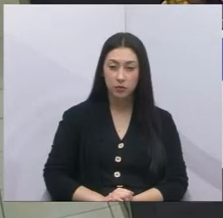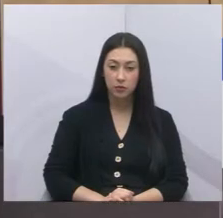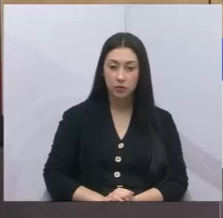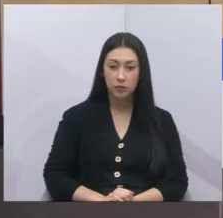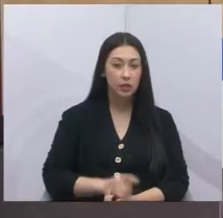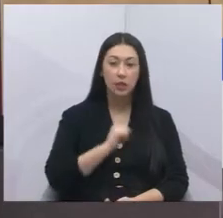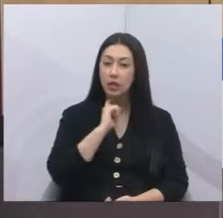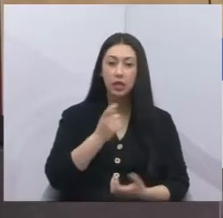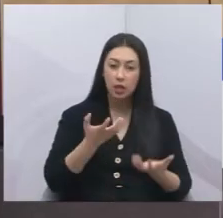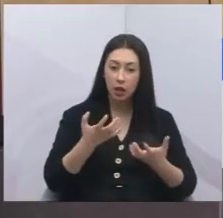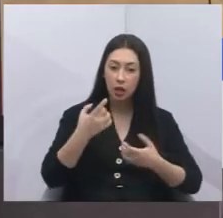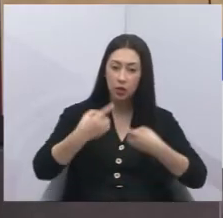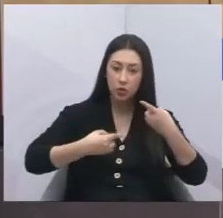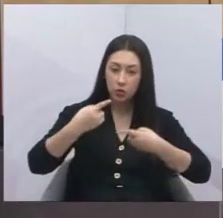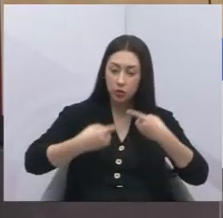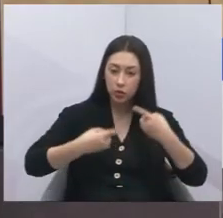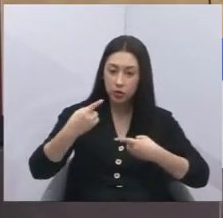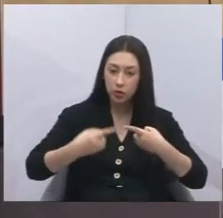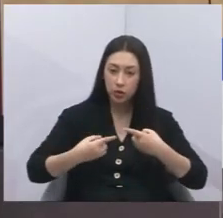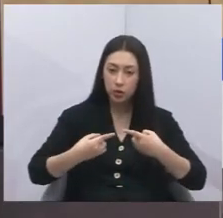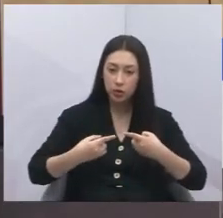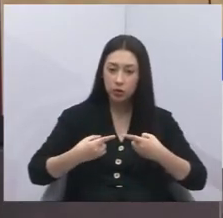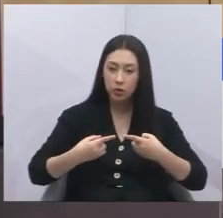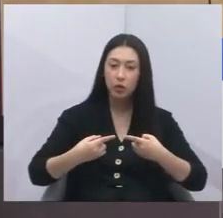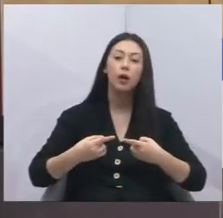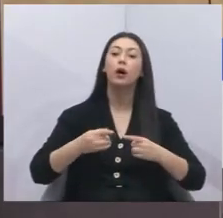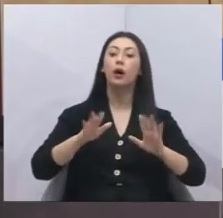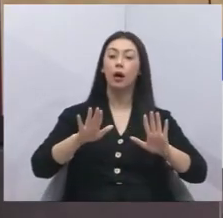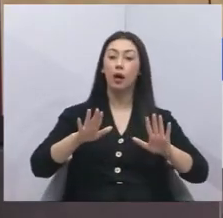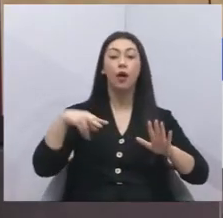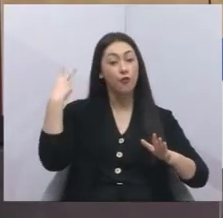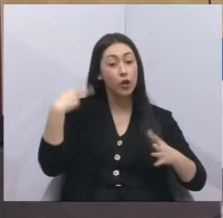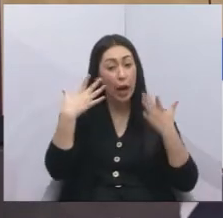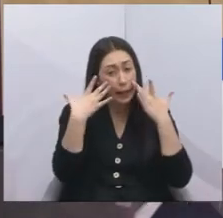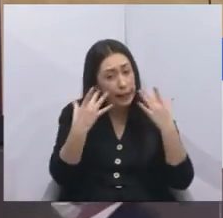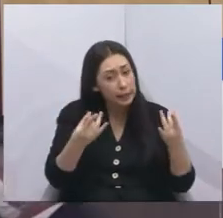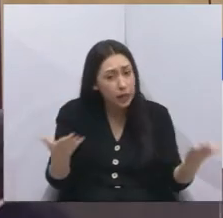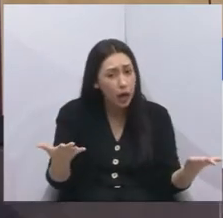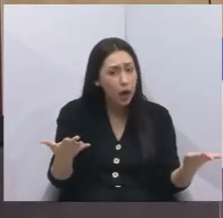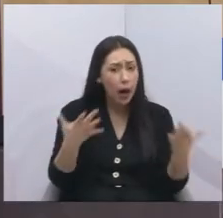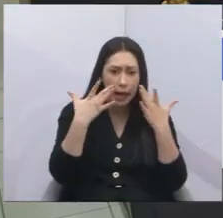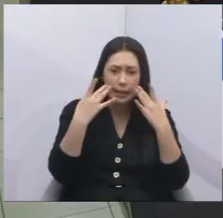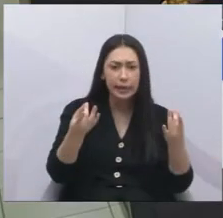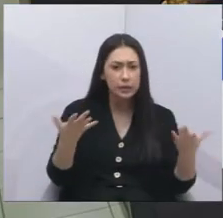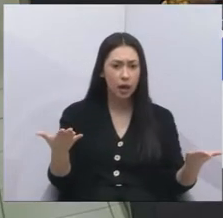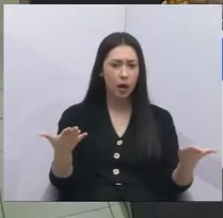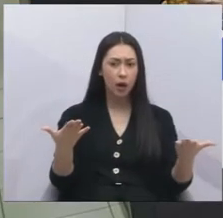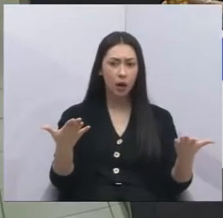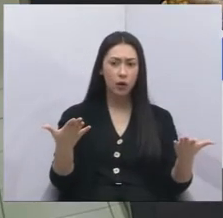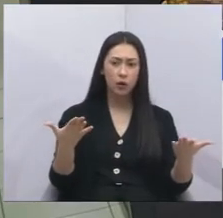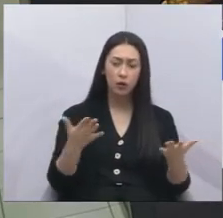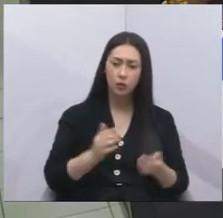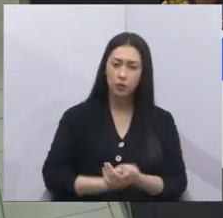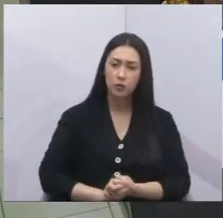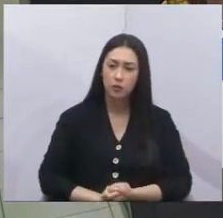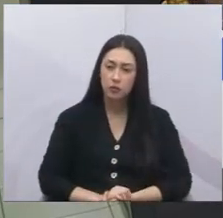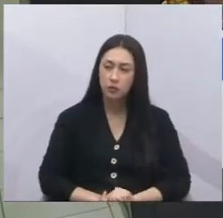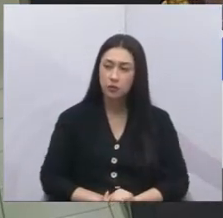Não havendo mais nenhum vereador desejando discutir a matéria. Vereador, se atenta, hein? Vamos se atentar aos seus vereadores.